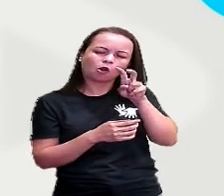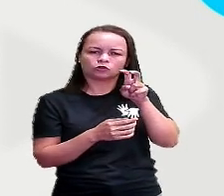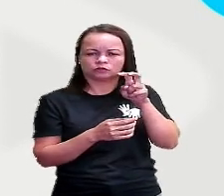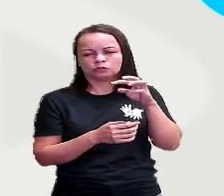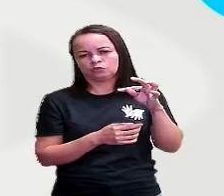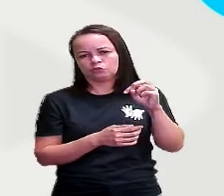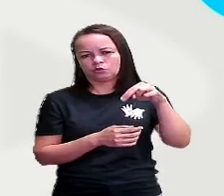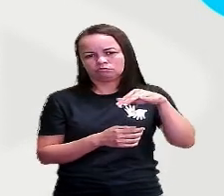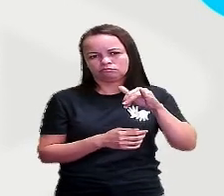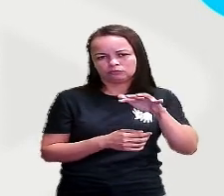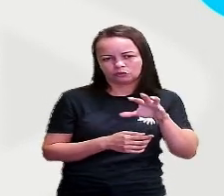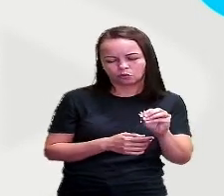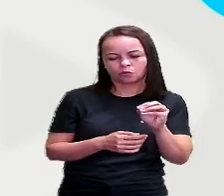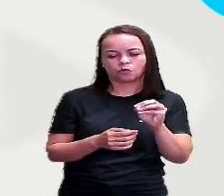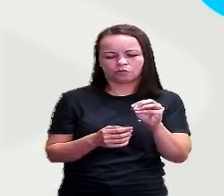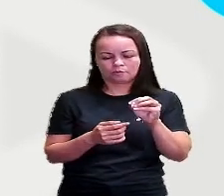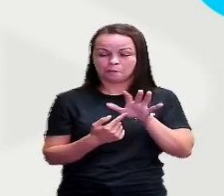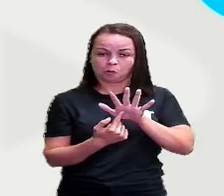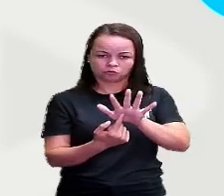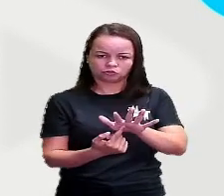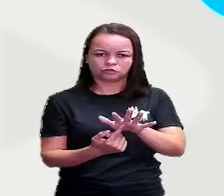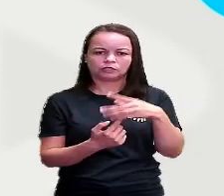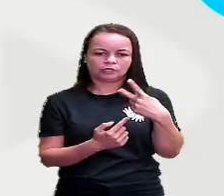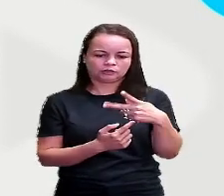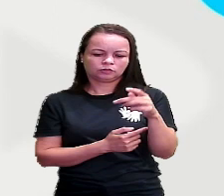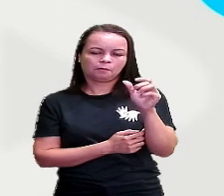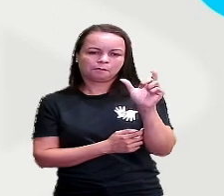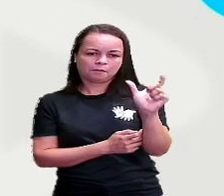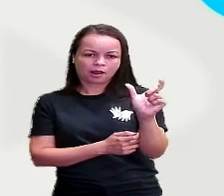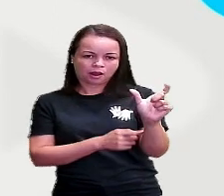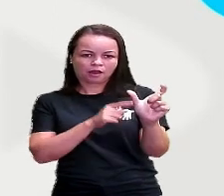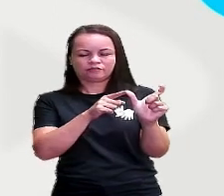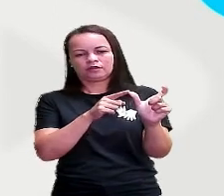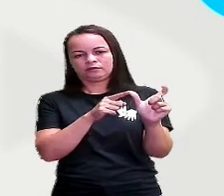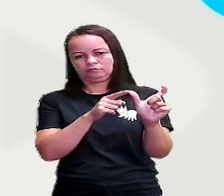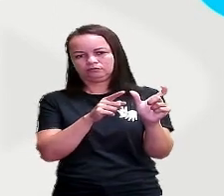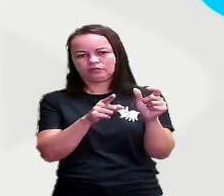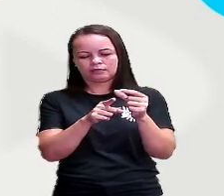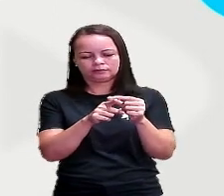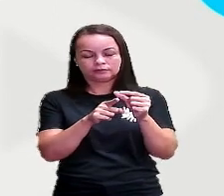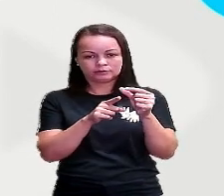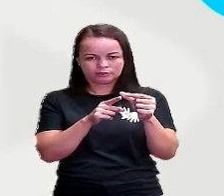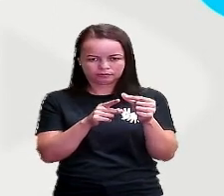tônico, né? Mostrando essa tonicidade da palavra, no caso da sílaba.